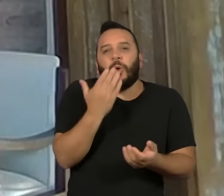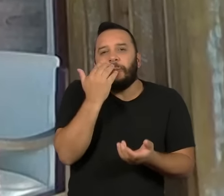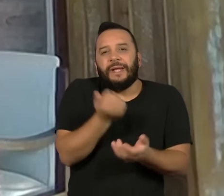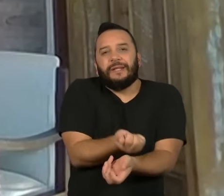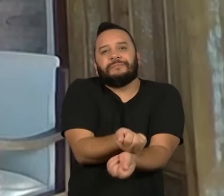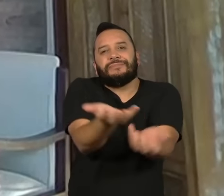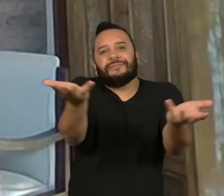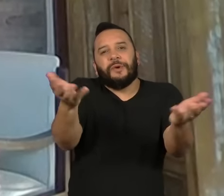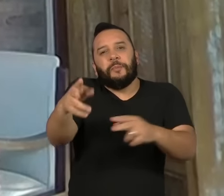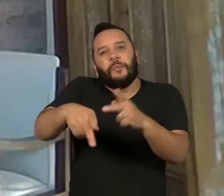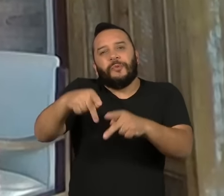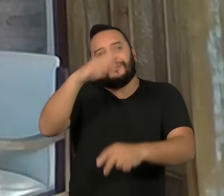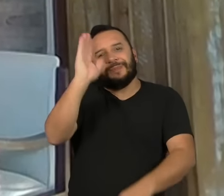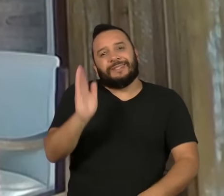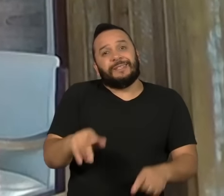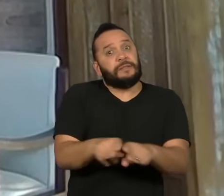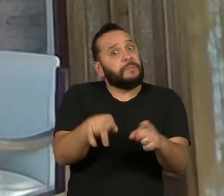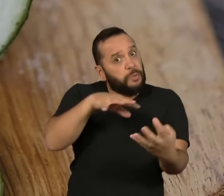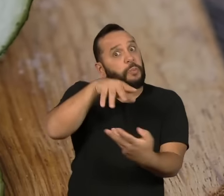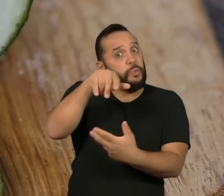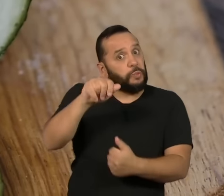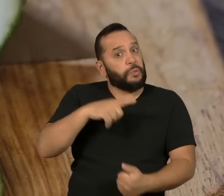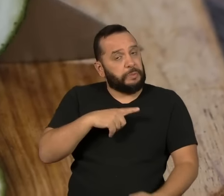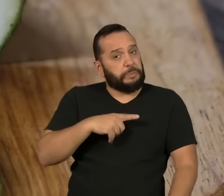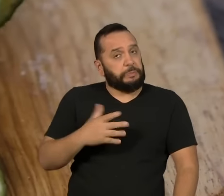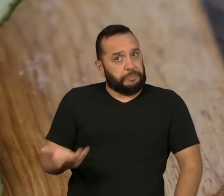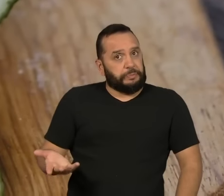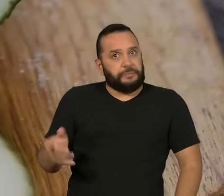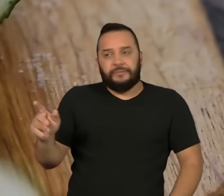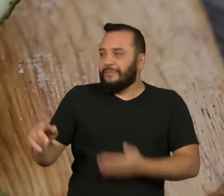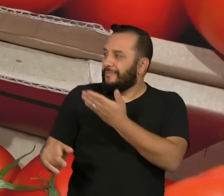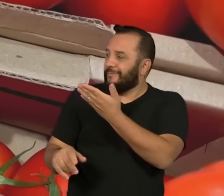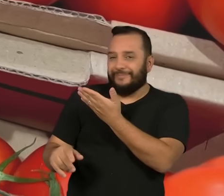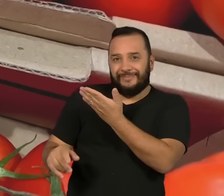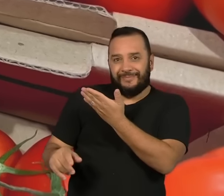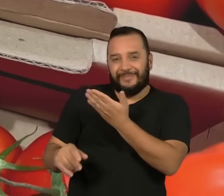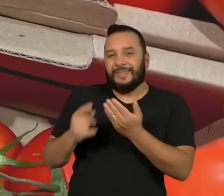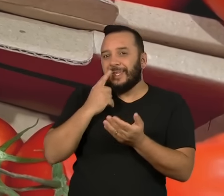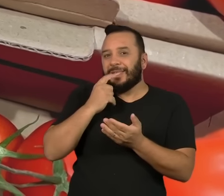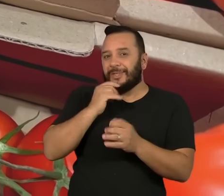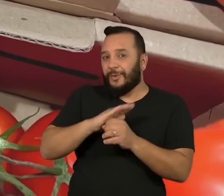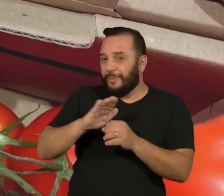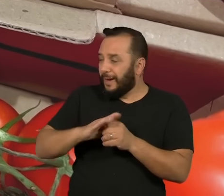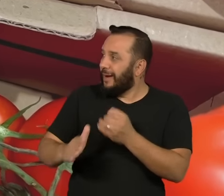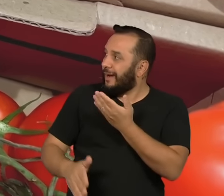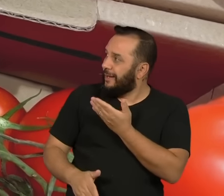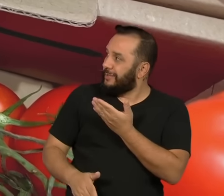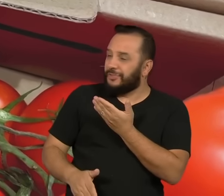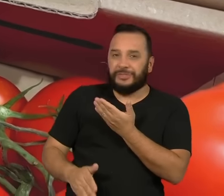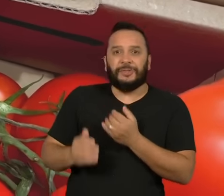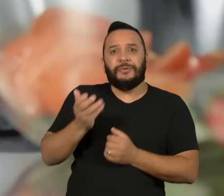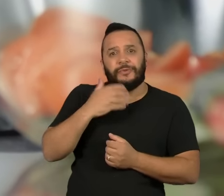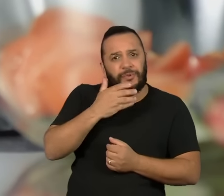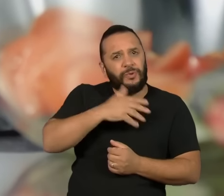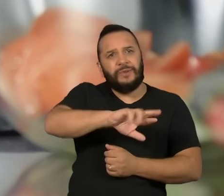da mesa do mundo inteiro, né? A abobrinha, o tomate, muitas